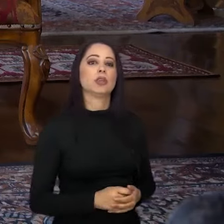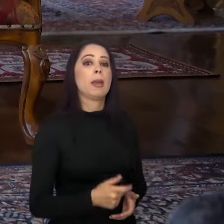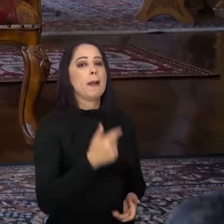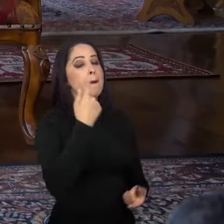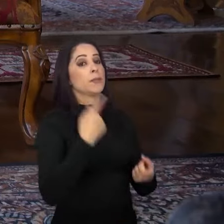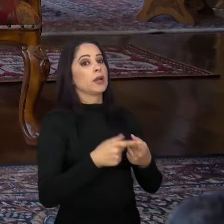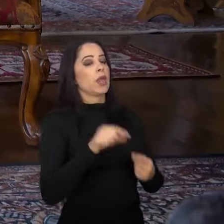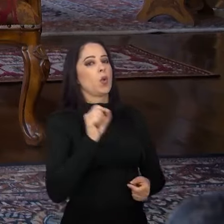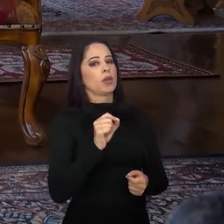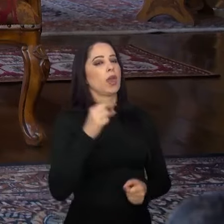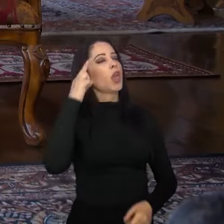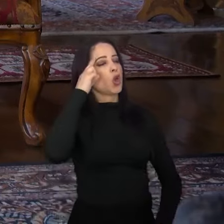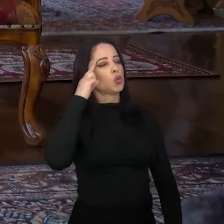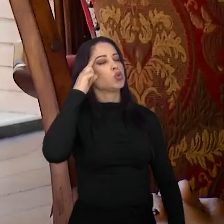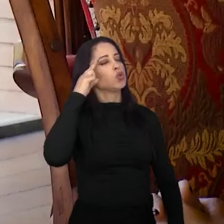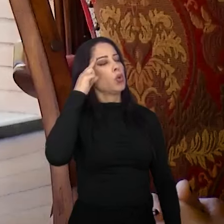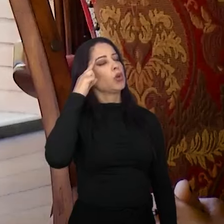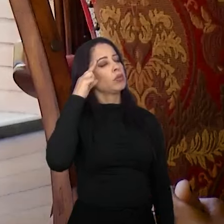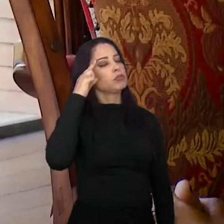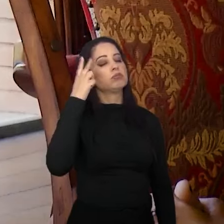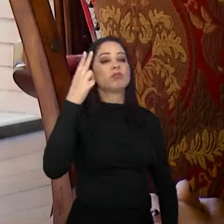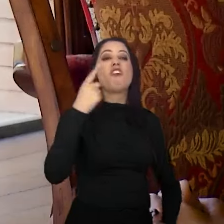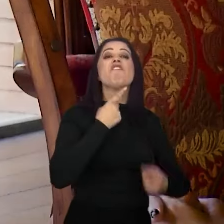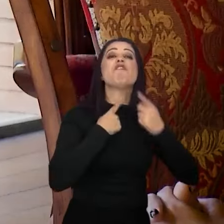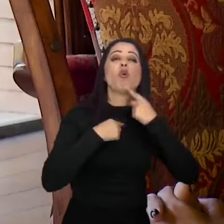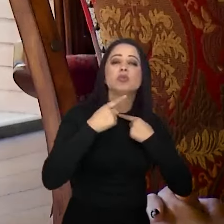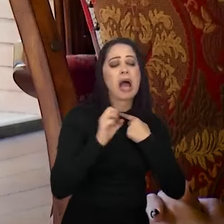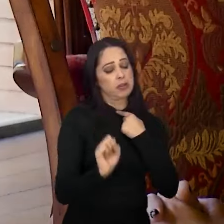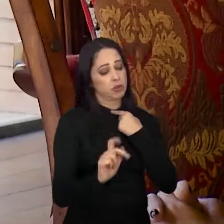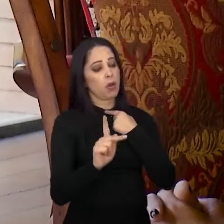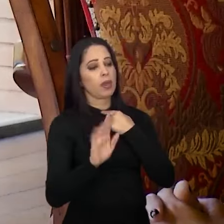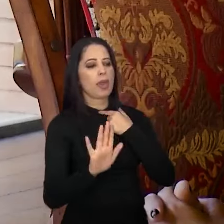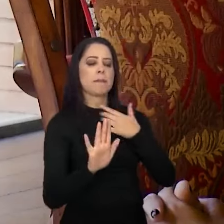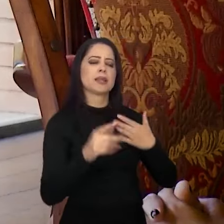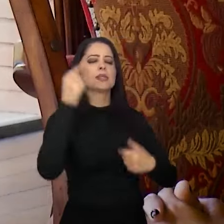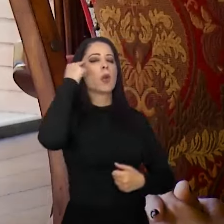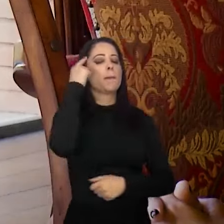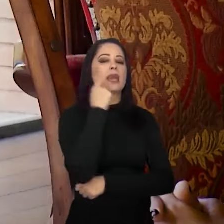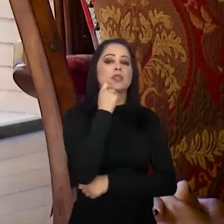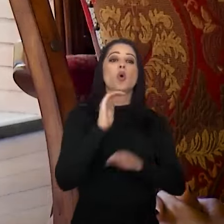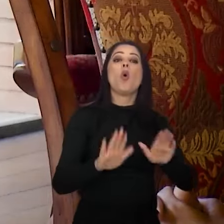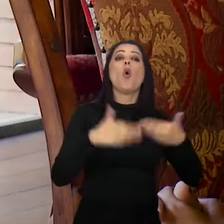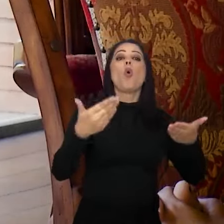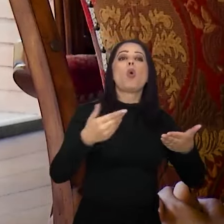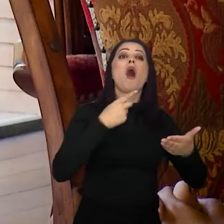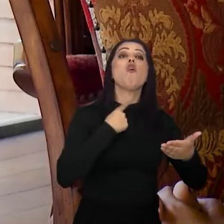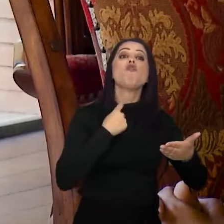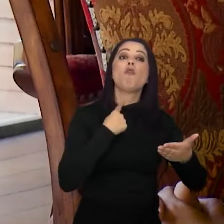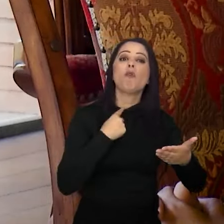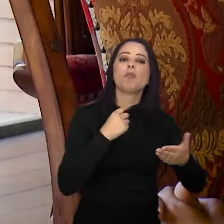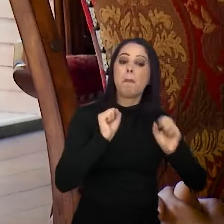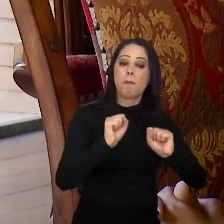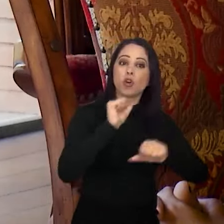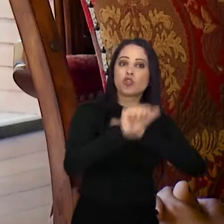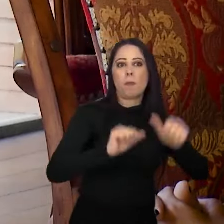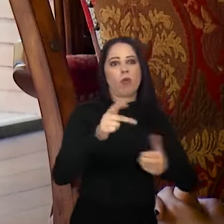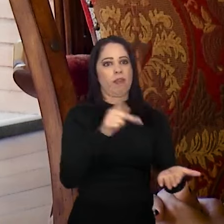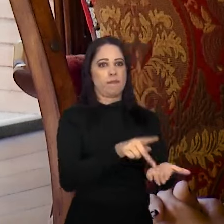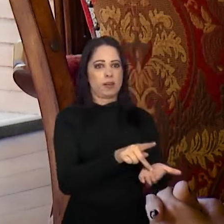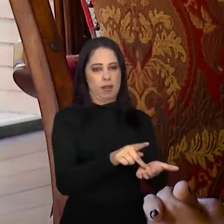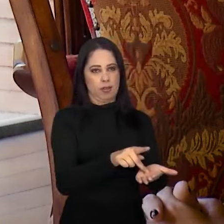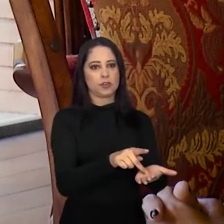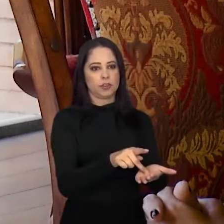estudo qual deles são realizáveis e transformar o sonho em ação. Eu planejei fazer o INPE 3-4 anos antes de fazê-lo.